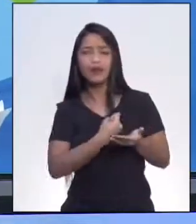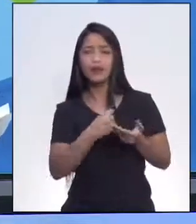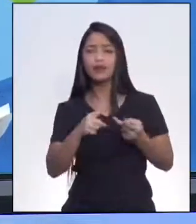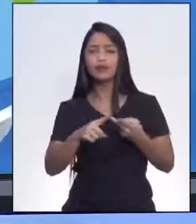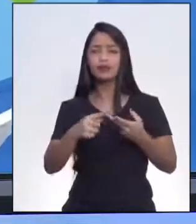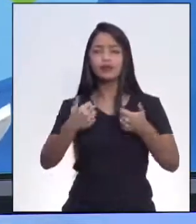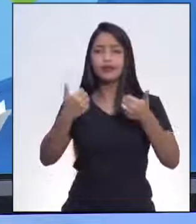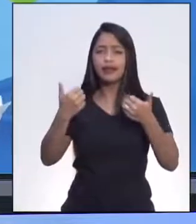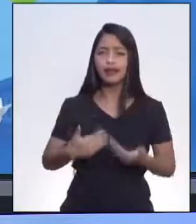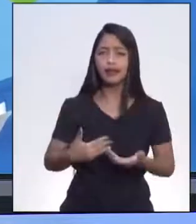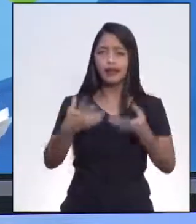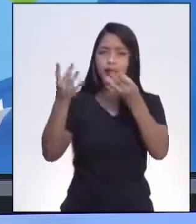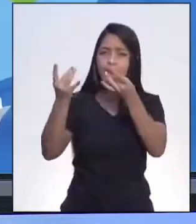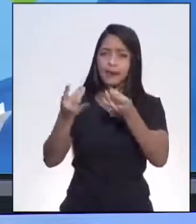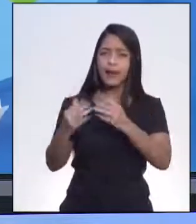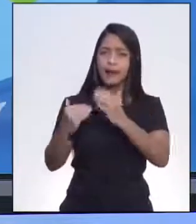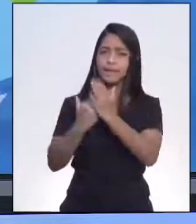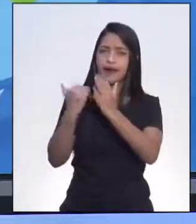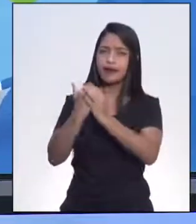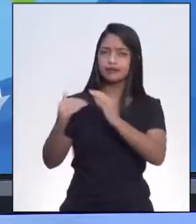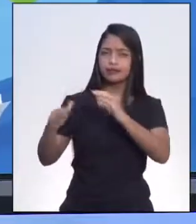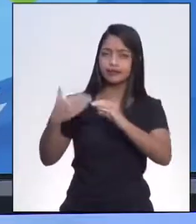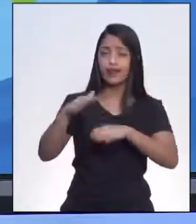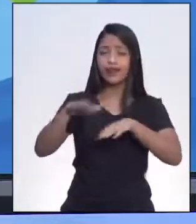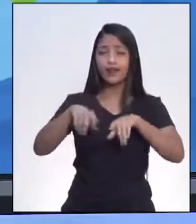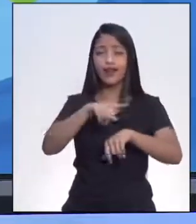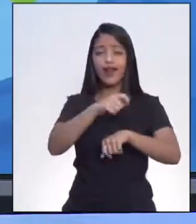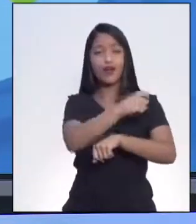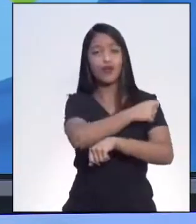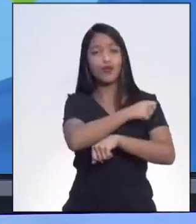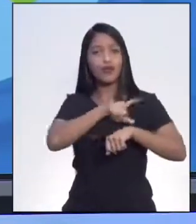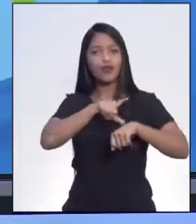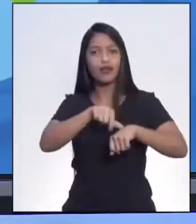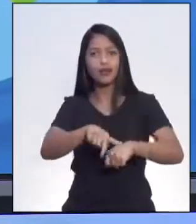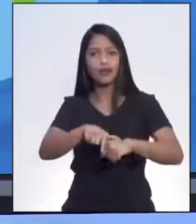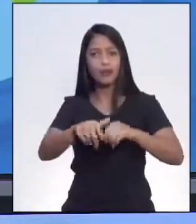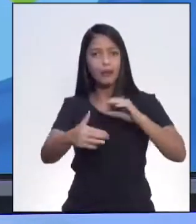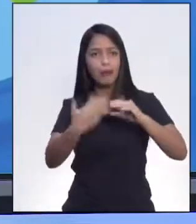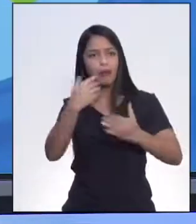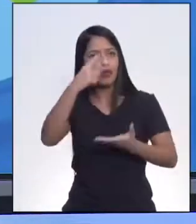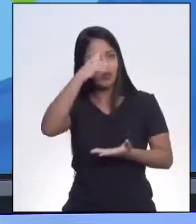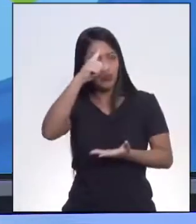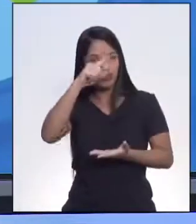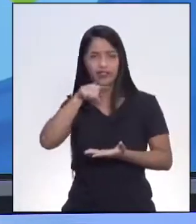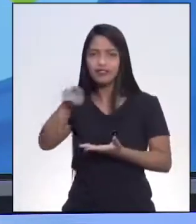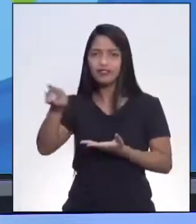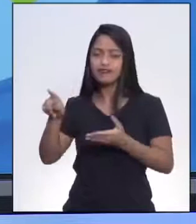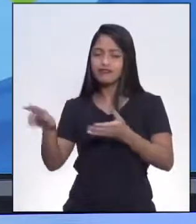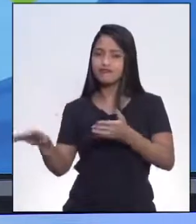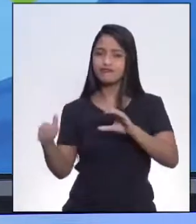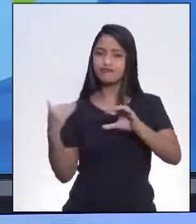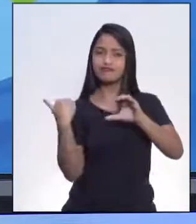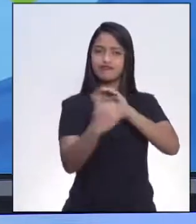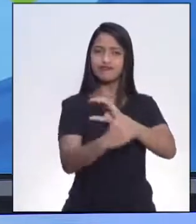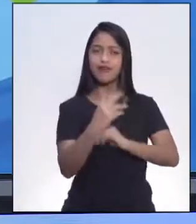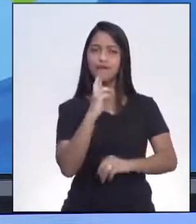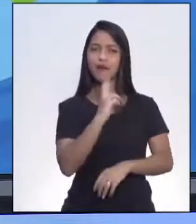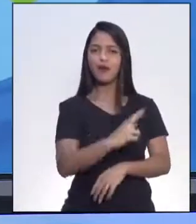o aluno não prestou atenção ou chegou atrasado. Muito obrigado pela ajuda de vocês. Agradecer aos alunos, não